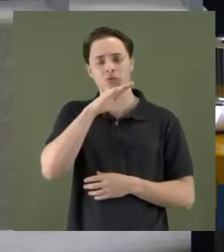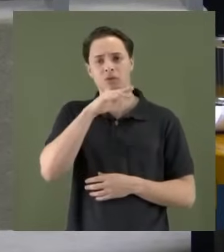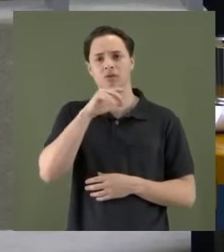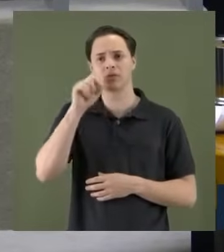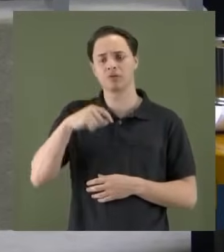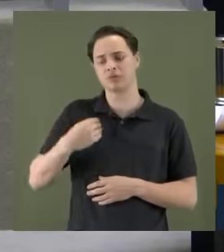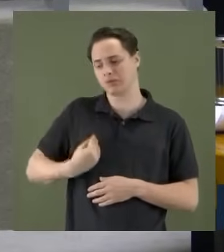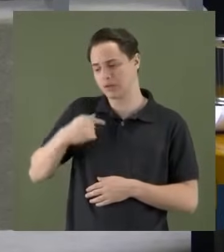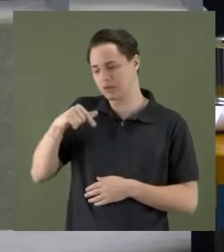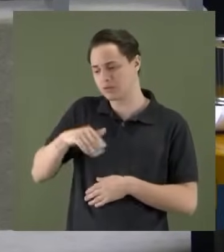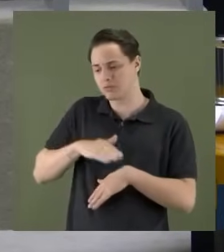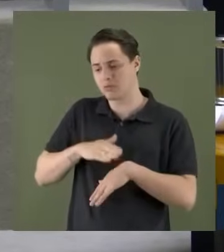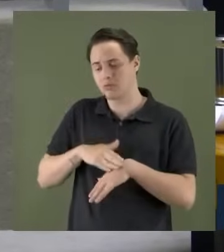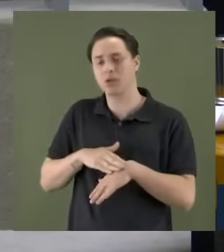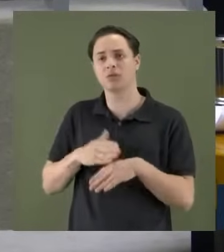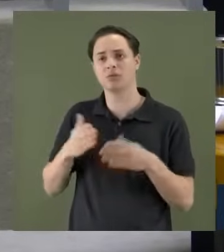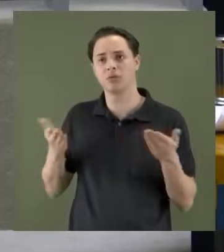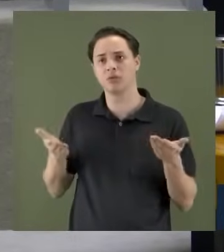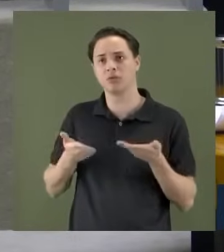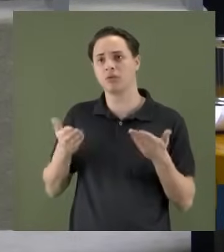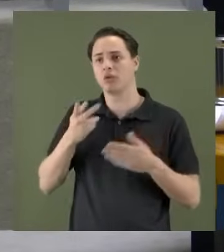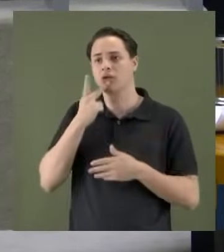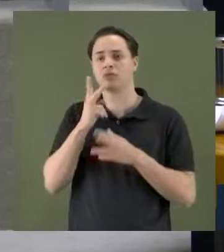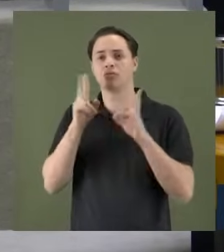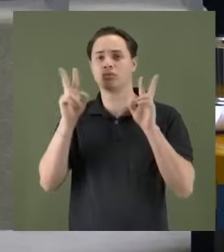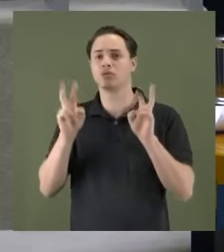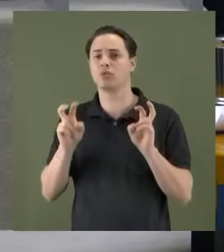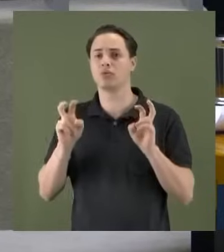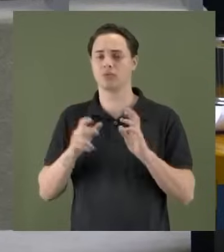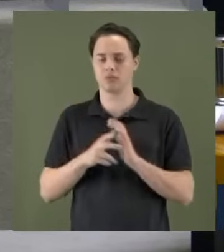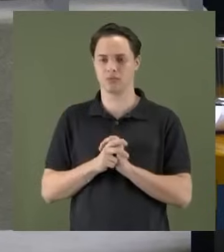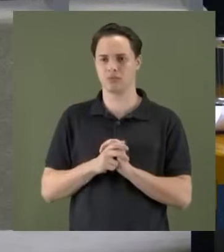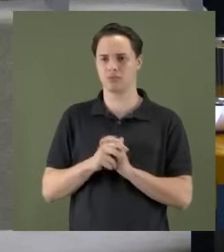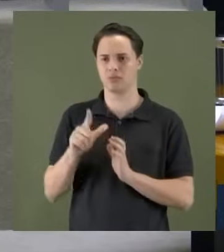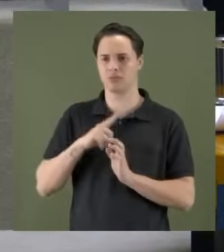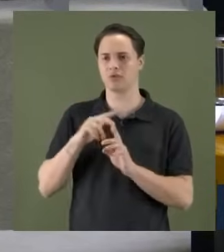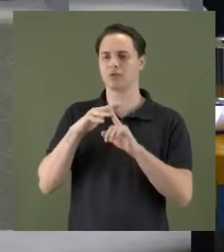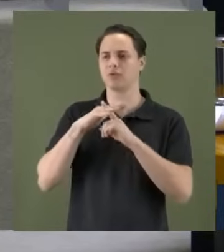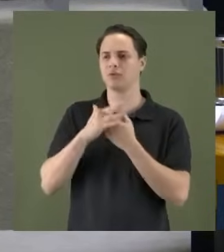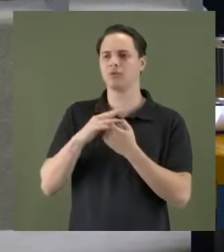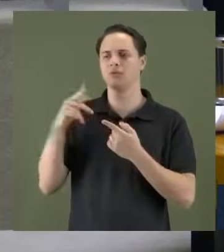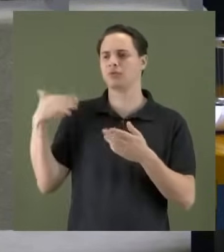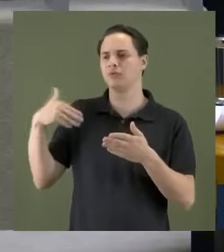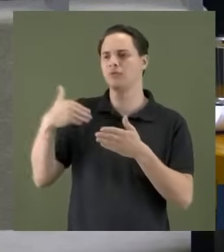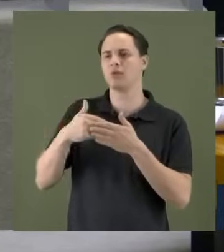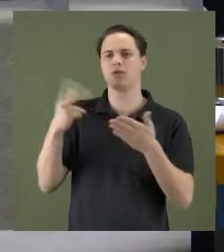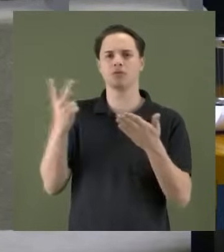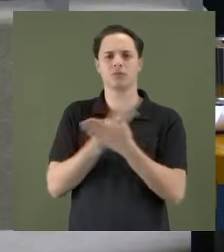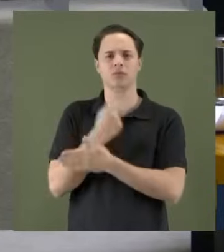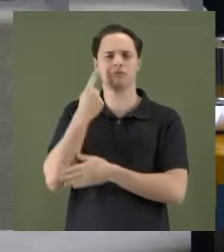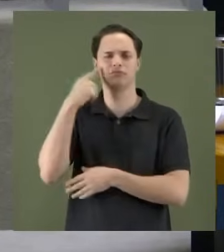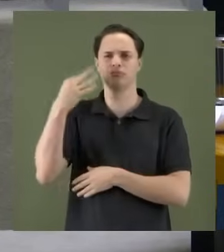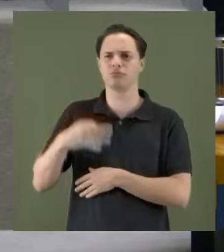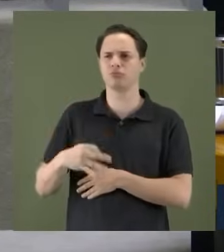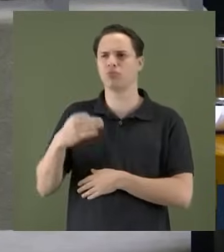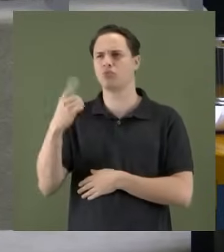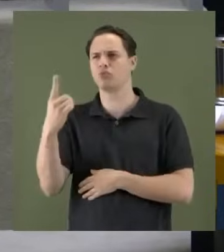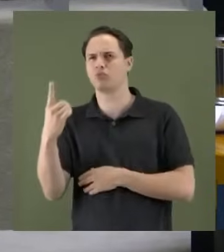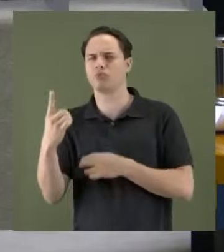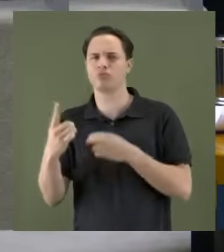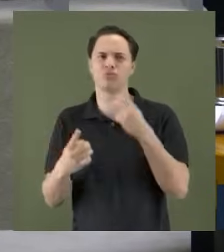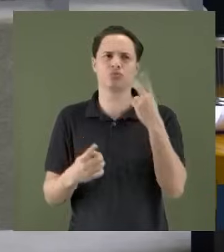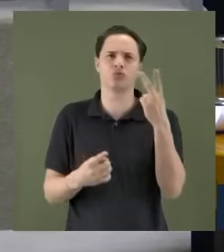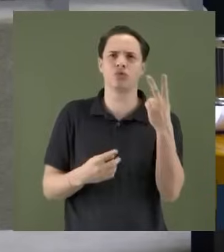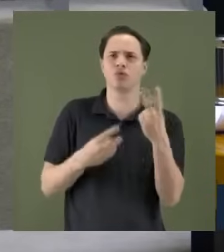estar aqui nesse momento falando a respeito de uma situação que vai acontecer com certeza daqui a 1, 2, 3